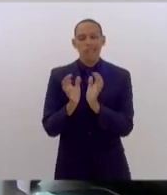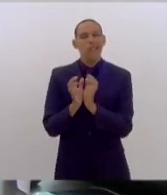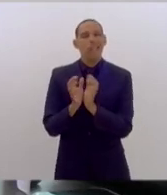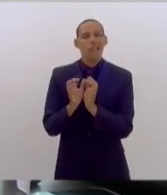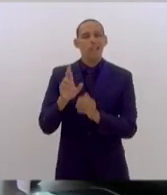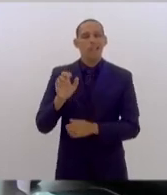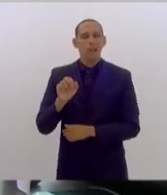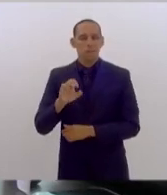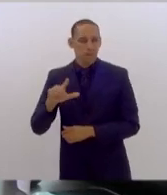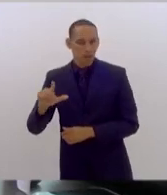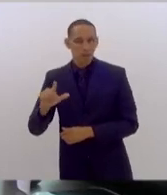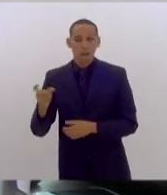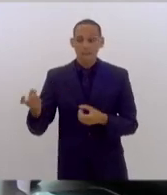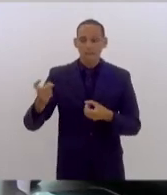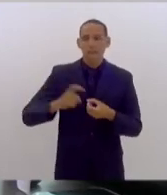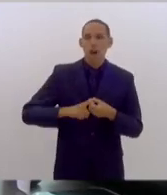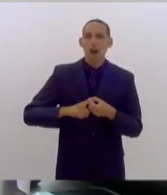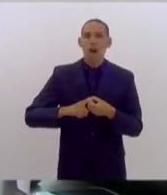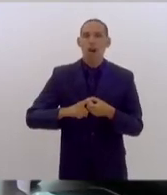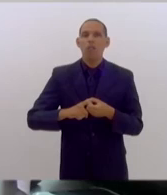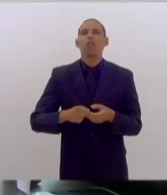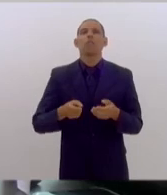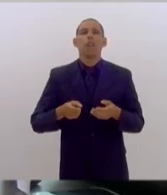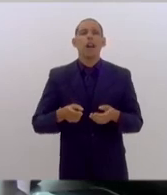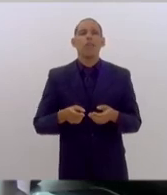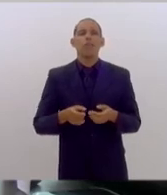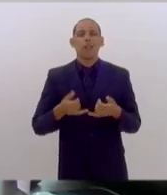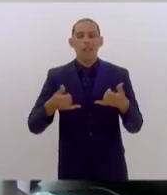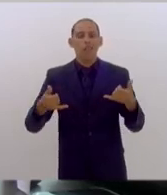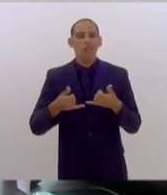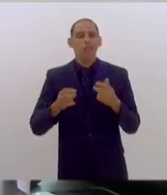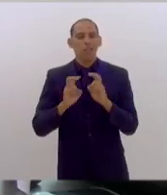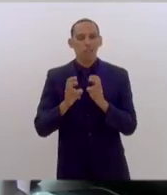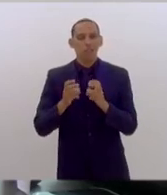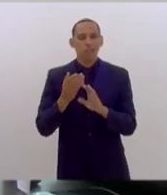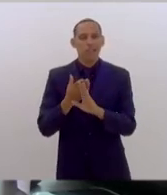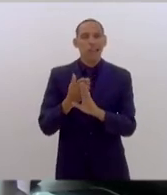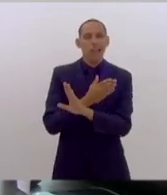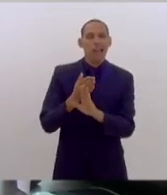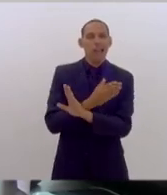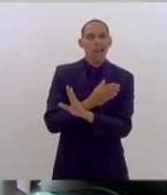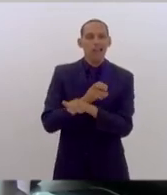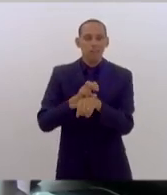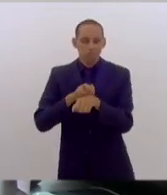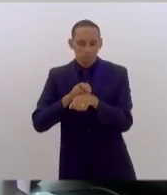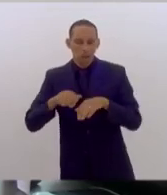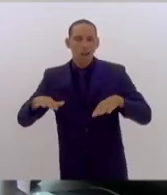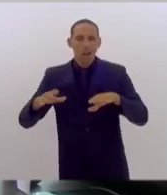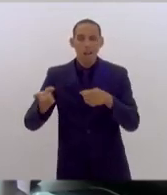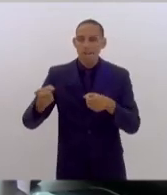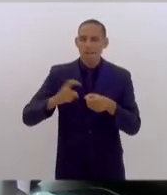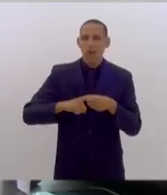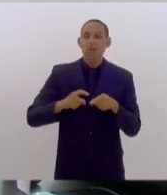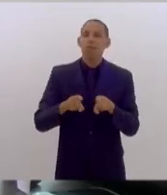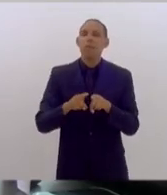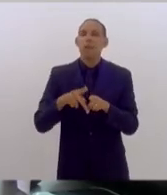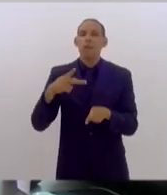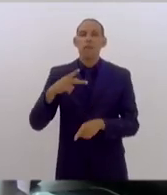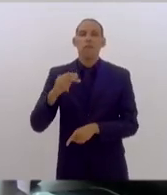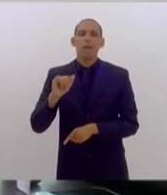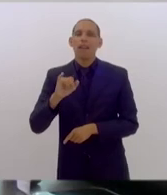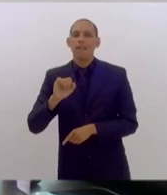né imediato e prêmio retorno de todas as minhas estão expressas existentes antes da pandemia da corrida 9 cumprimento da lei do painel eletrônico